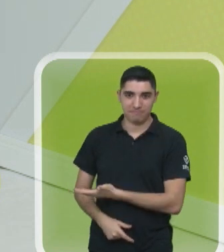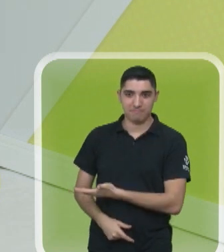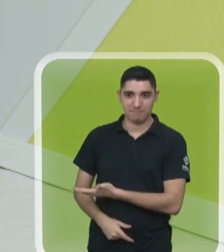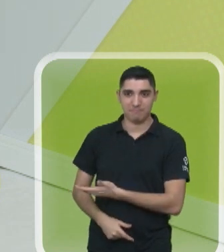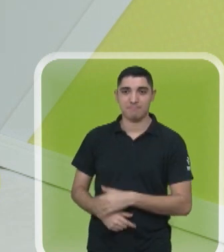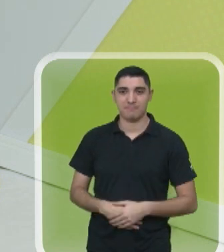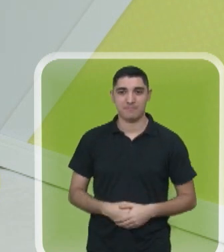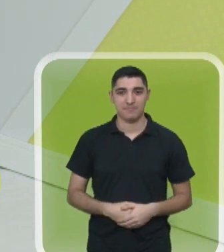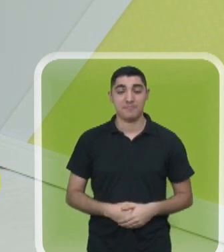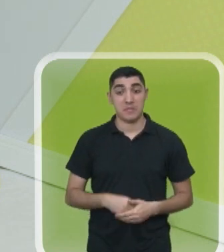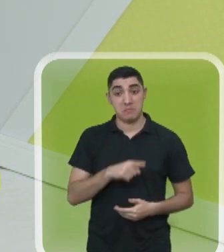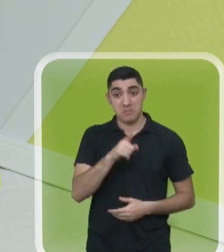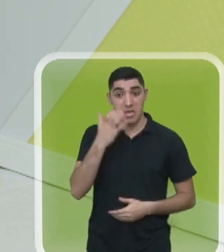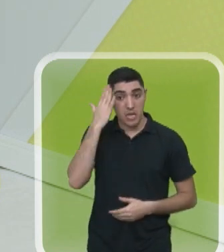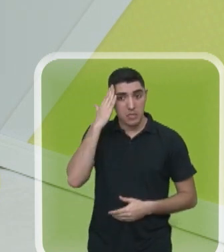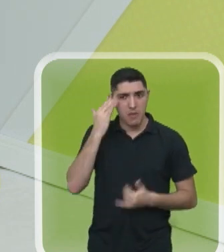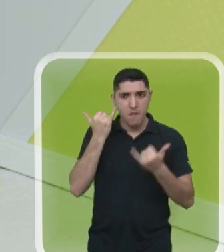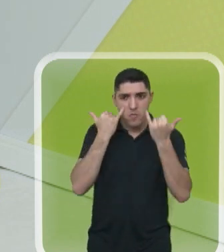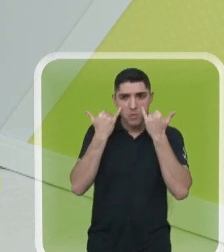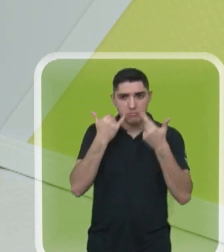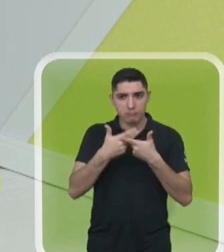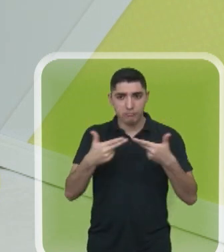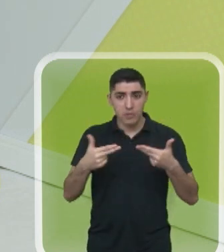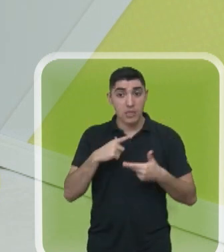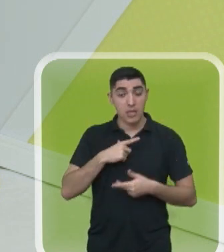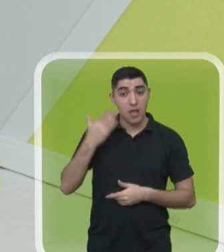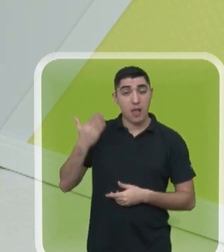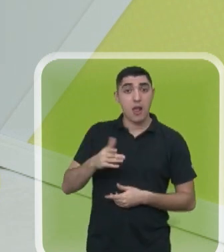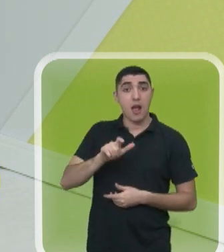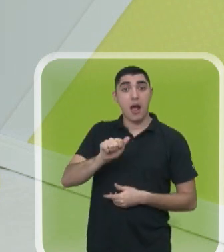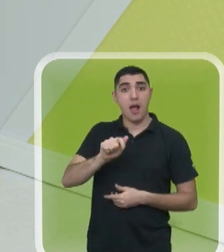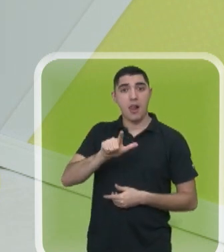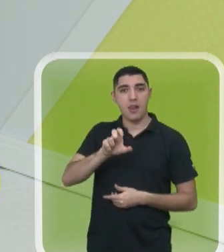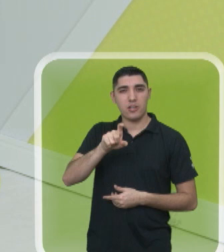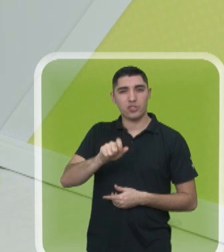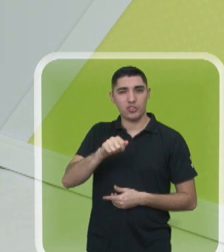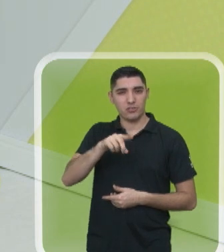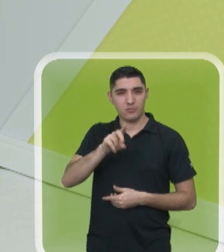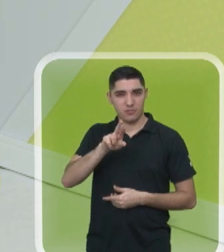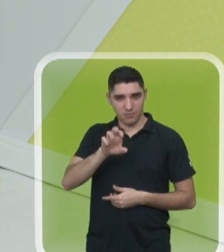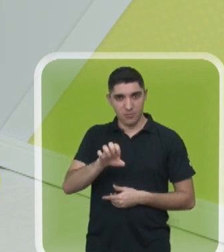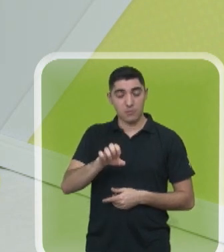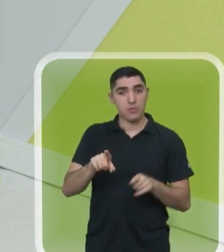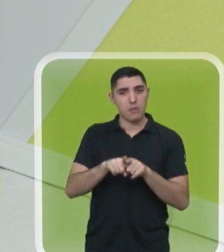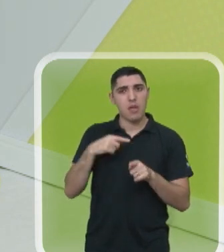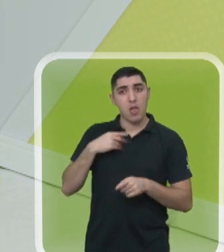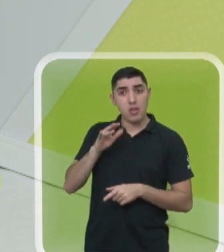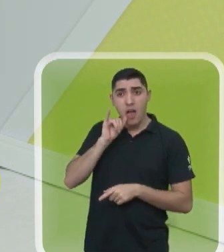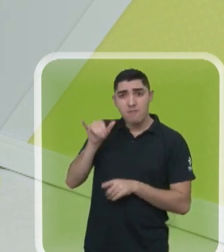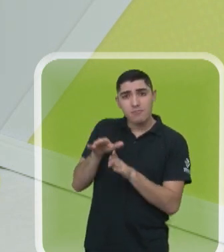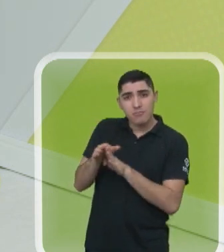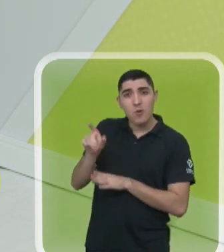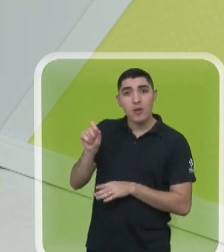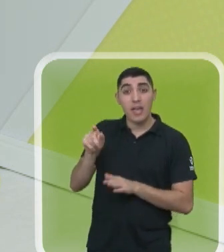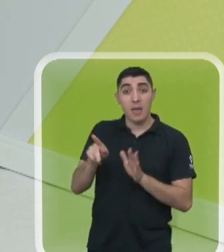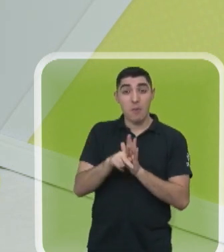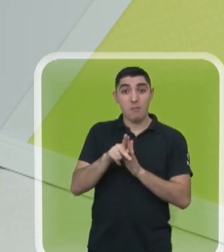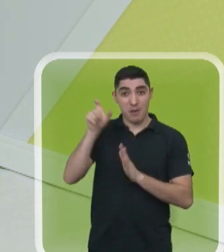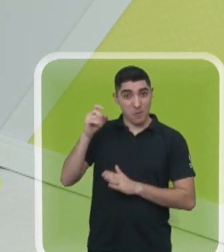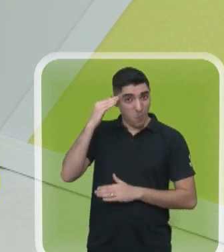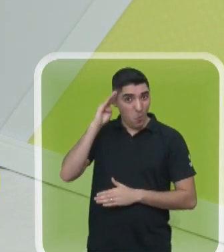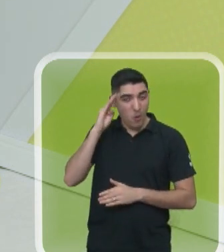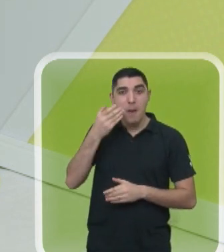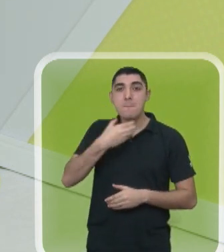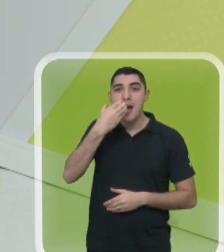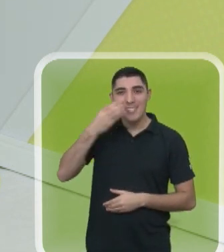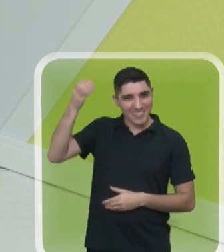@Arqueiros do Vale. Se quiser saber mais informações, conversa lá com o Alexandre Borrego. Aliás, eu dei a sugestão para o Alexandre Borrego colocar uma maçã na cabeça do Brunão e ele dar uns tiros